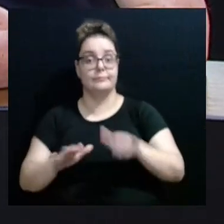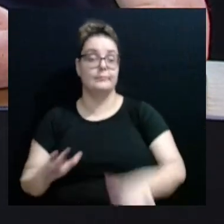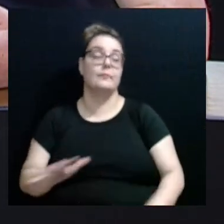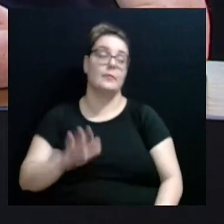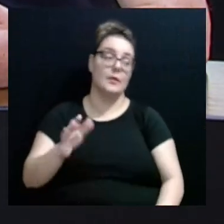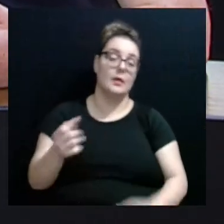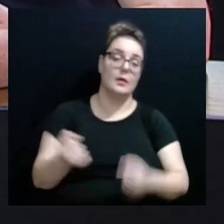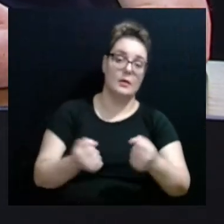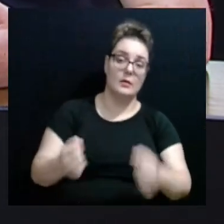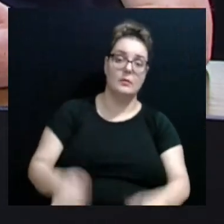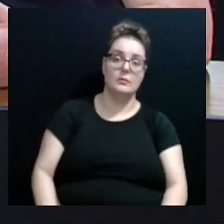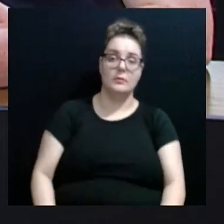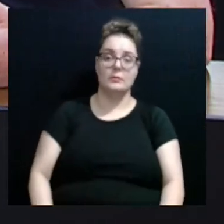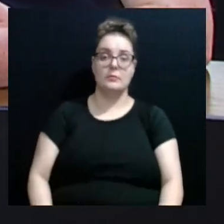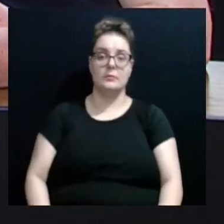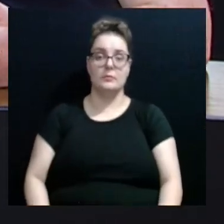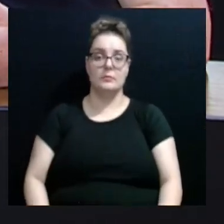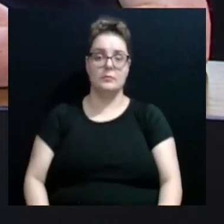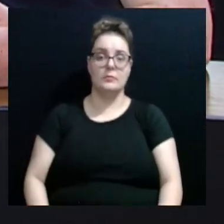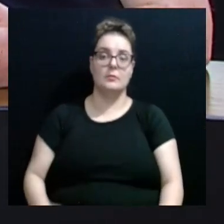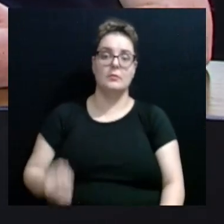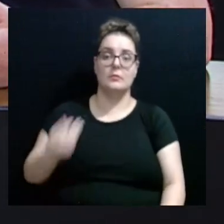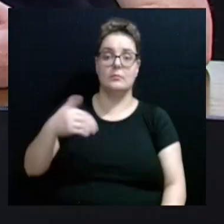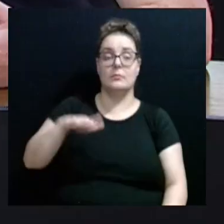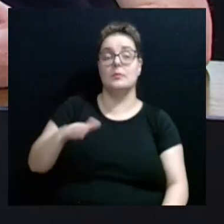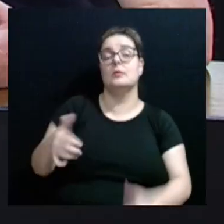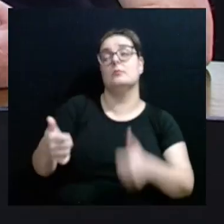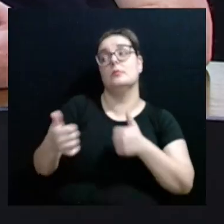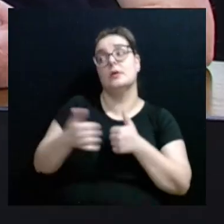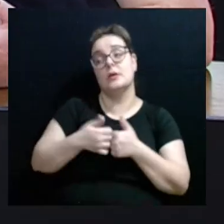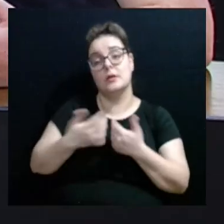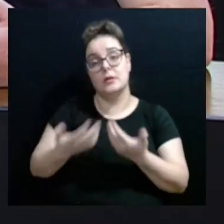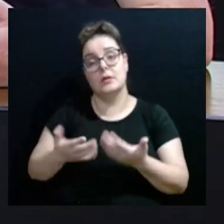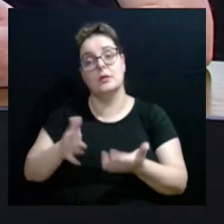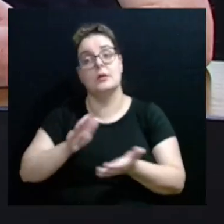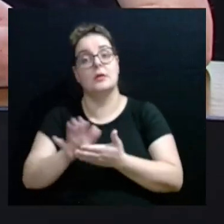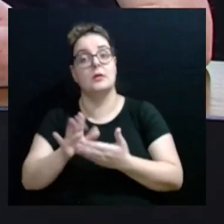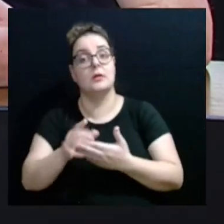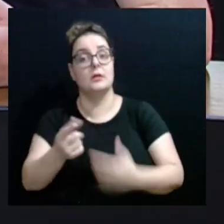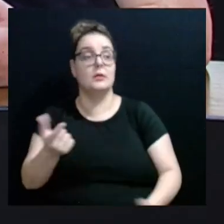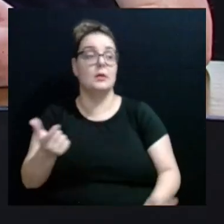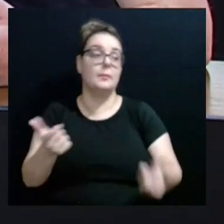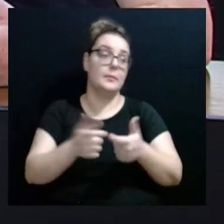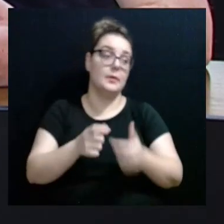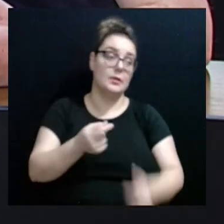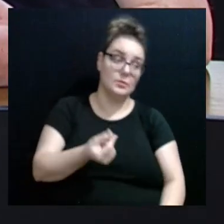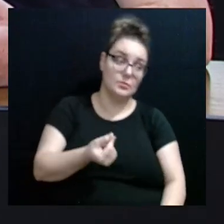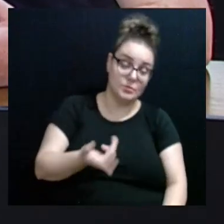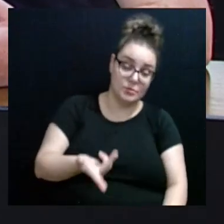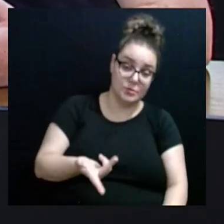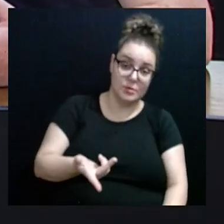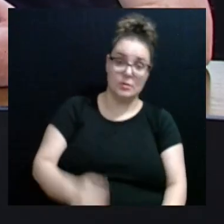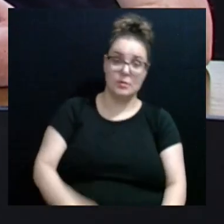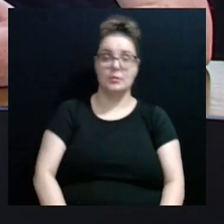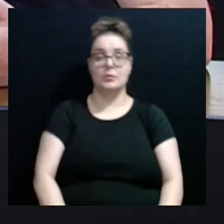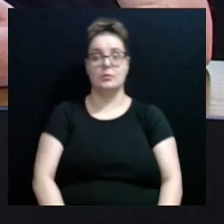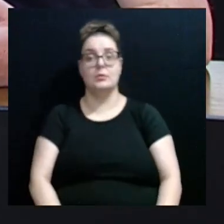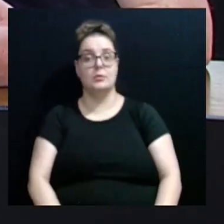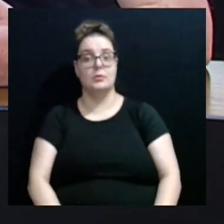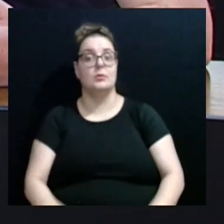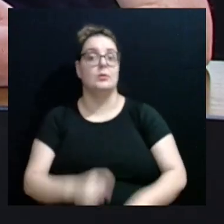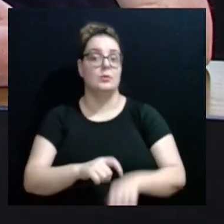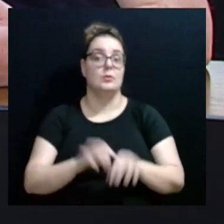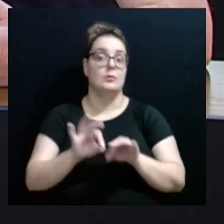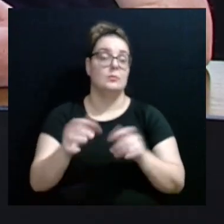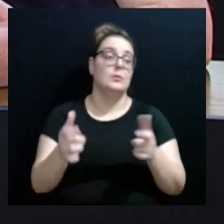uma viagem mais próxima, né? Você vai gastar menos recurso, né? O tempo de distância é melhor.